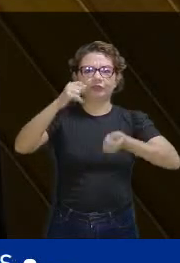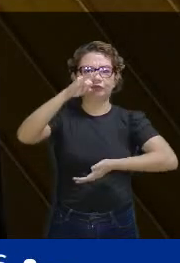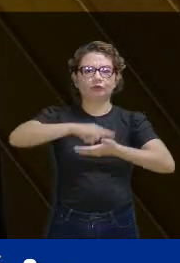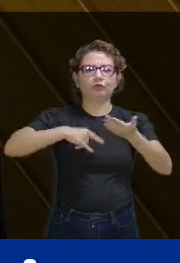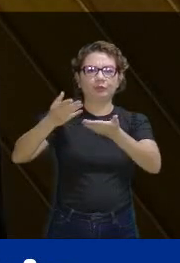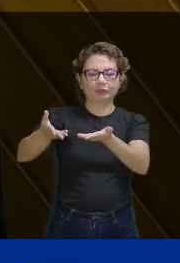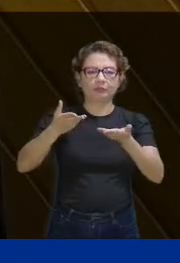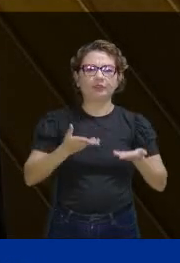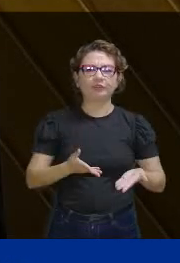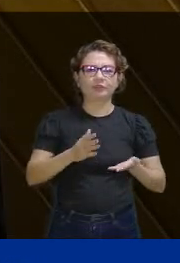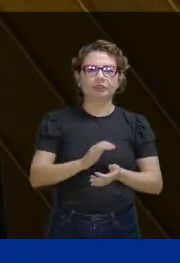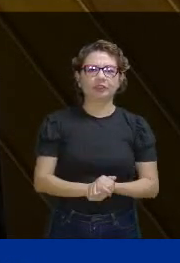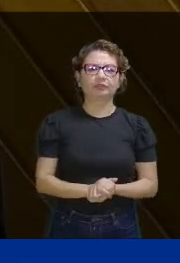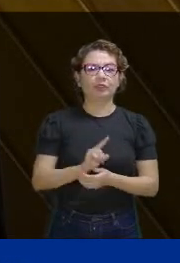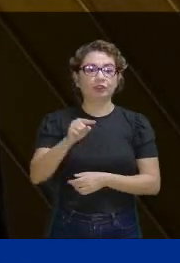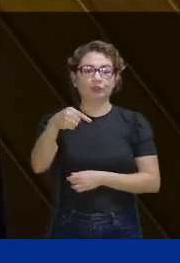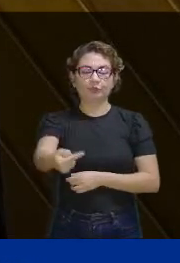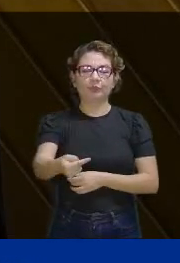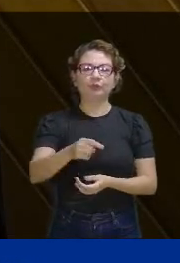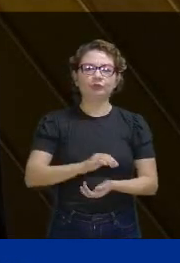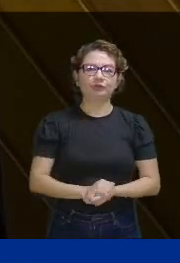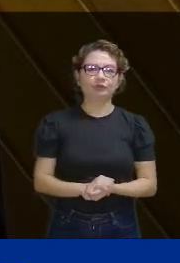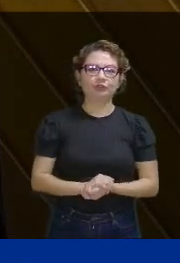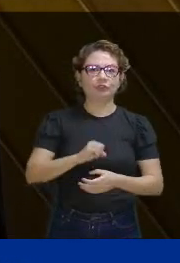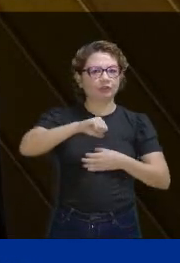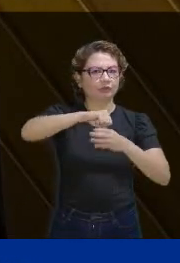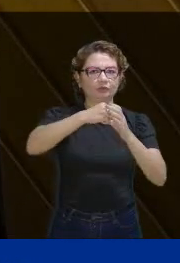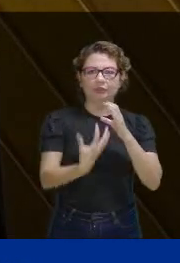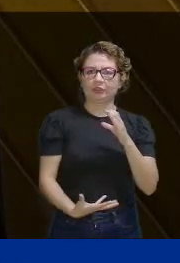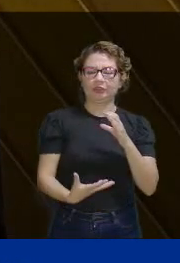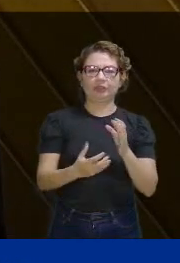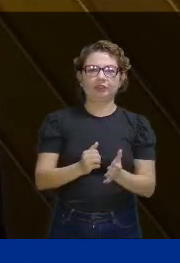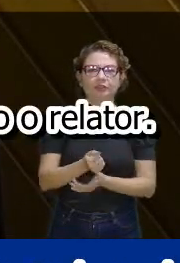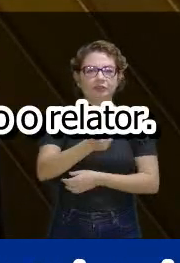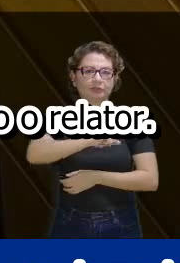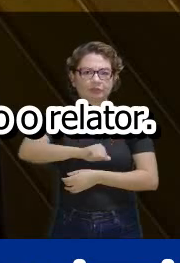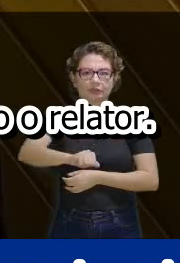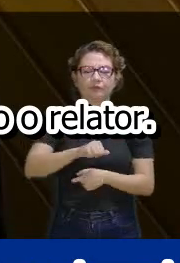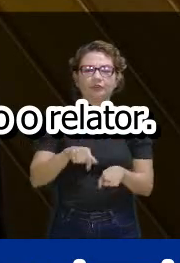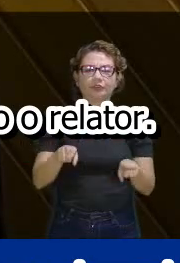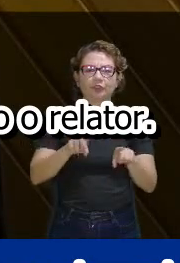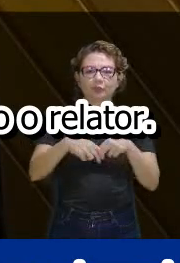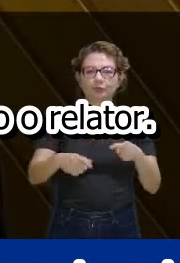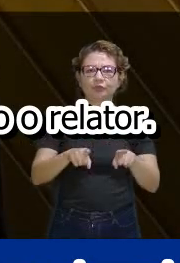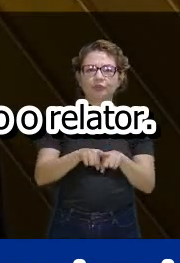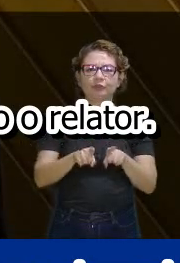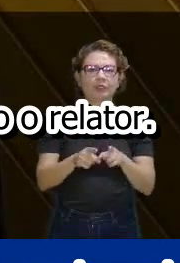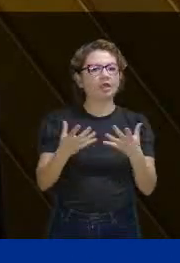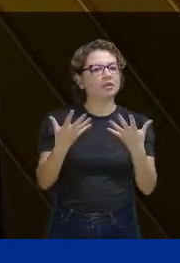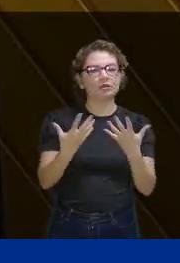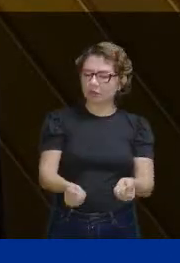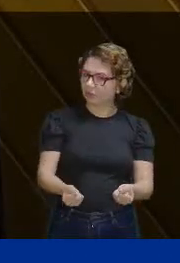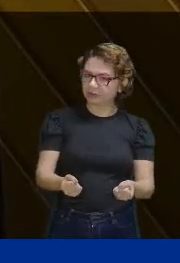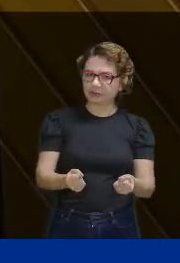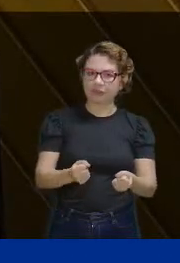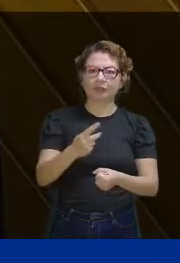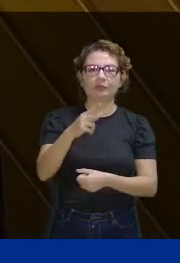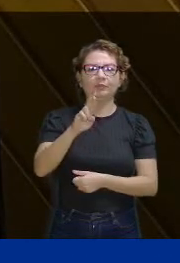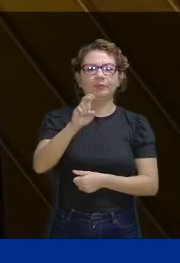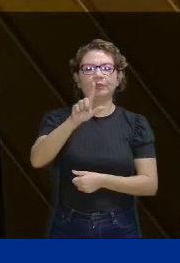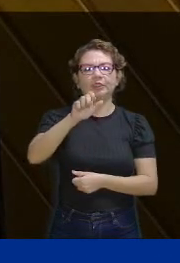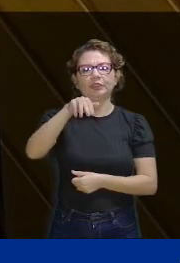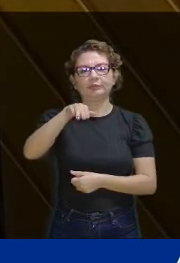documentos apresentados tardiamente não caracteriza cerceamento de defesa. Ante o exposto, rejeito a preliminar.